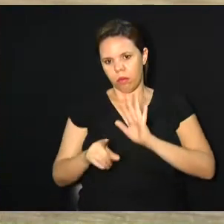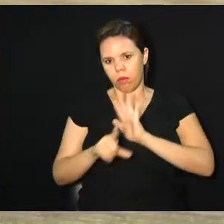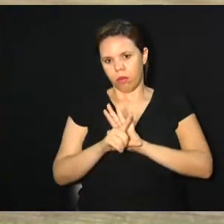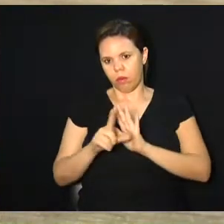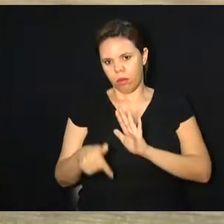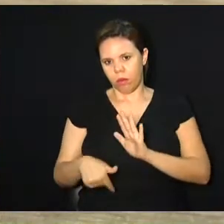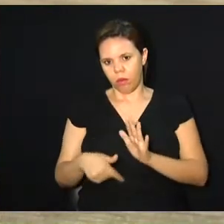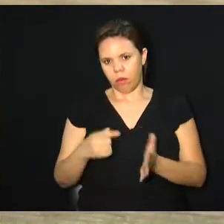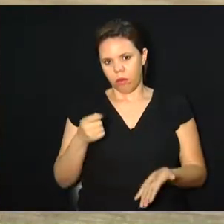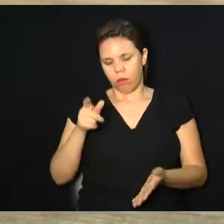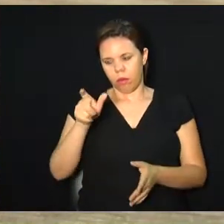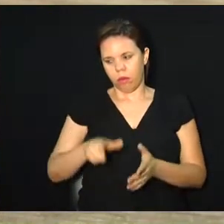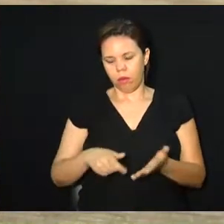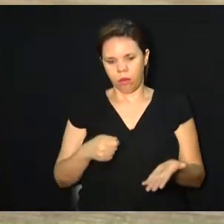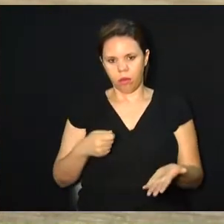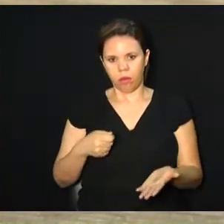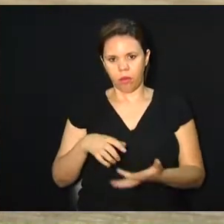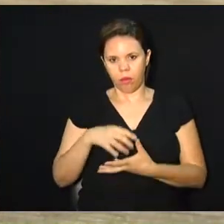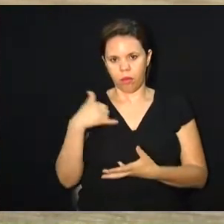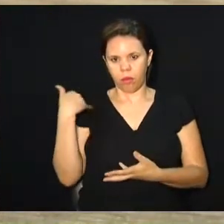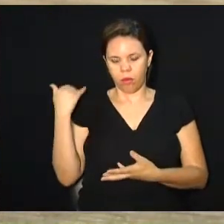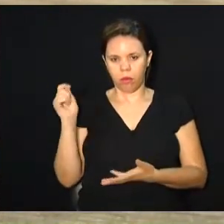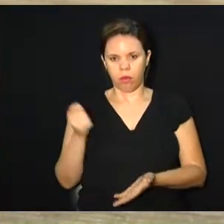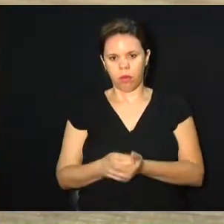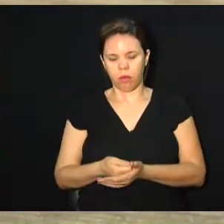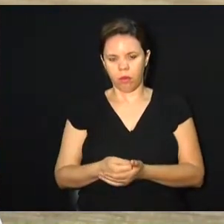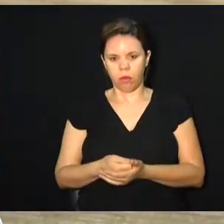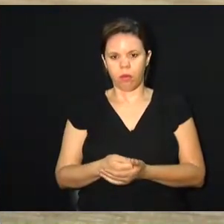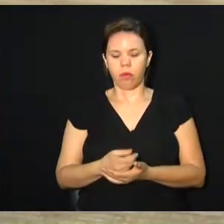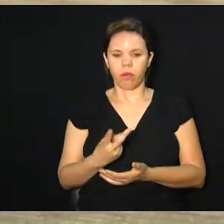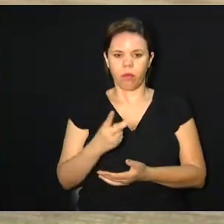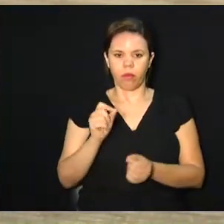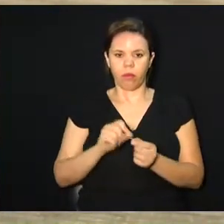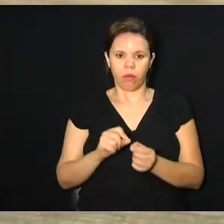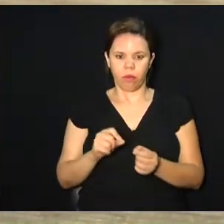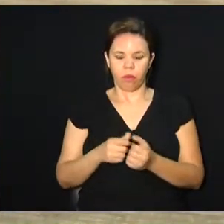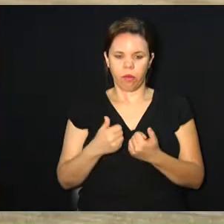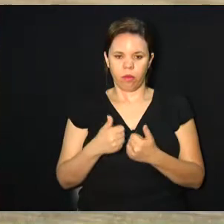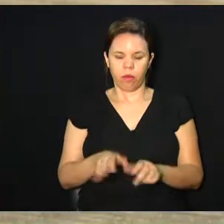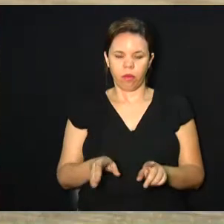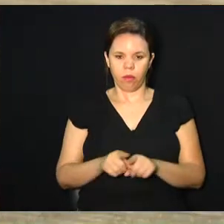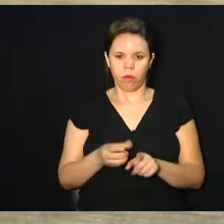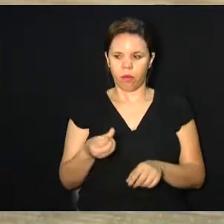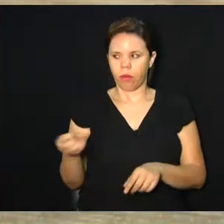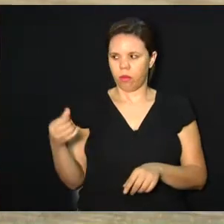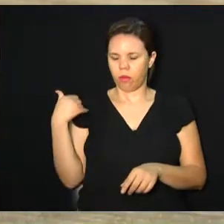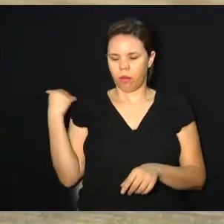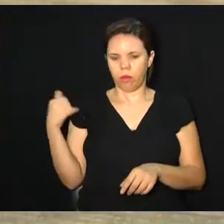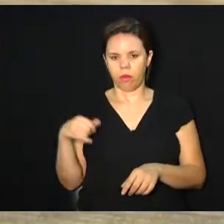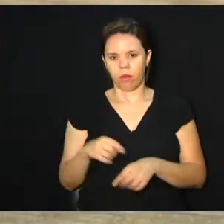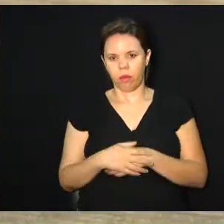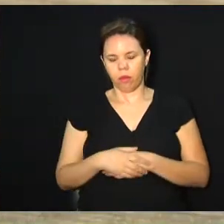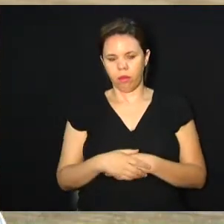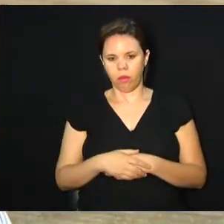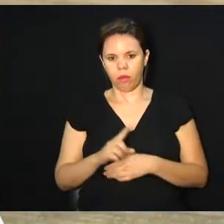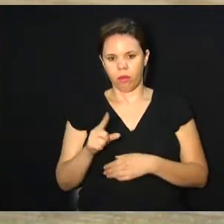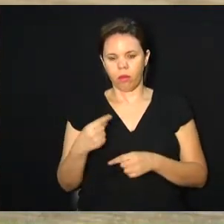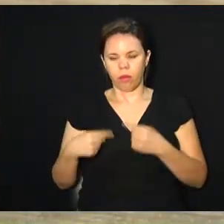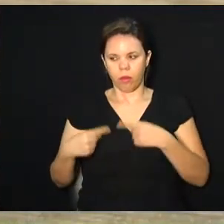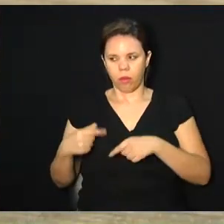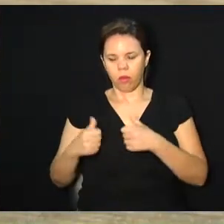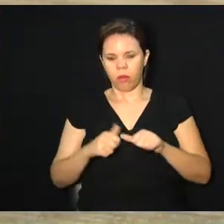para isentar o idoso, né, na passagem a partir dos 60 anos de idade. Então, isso está em